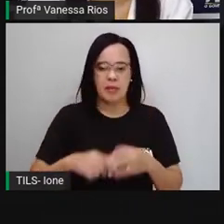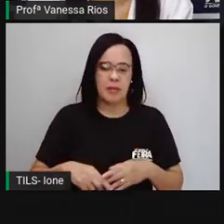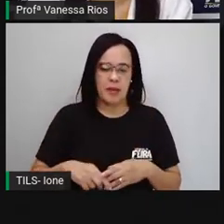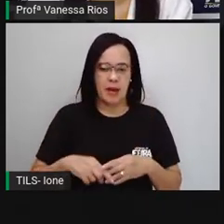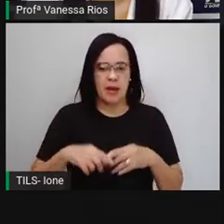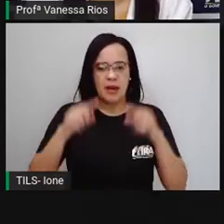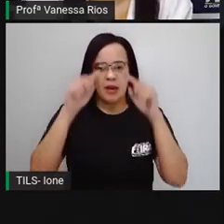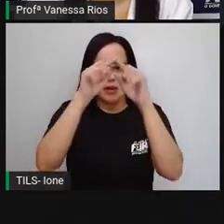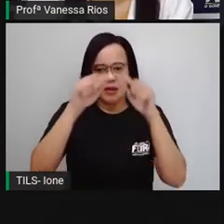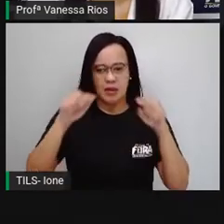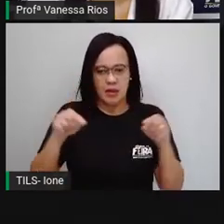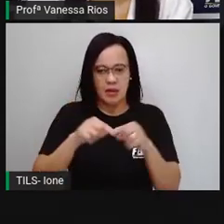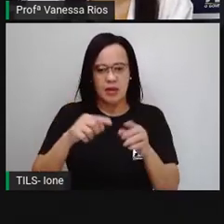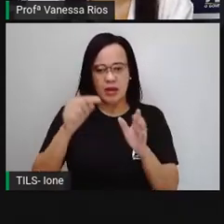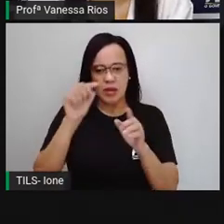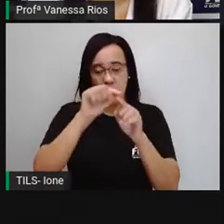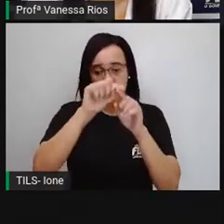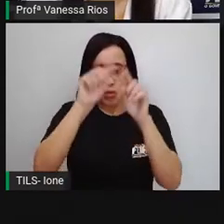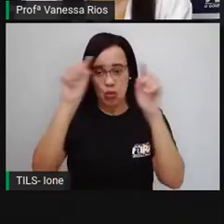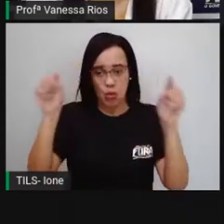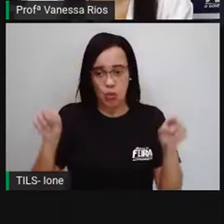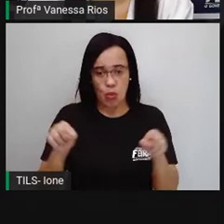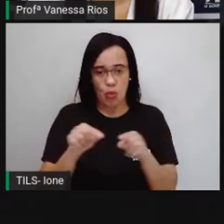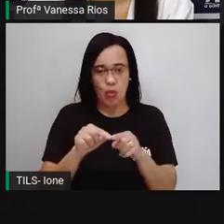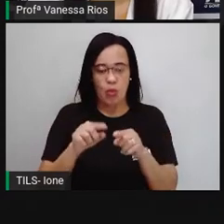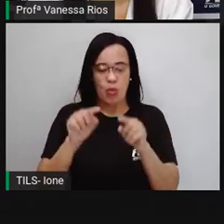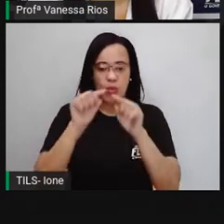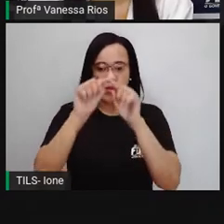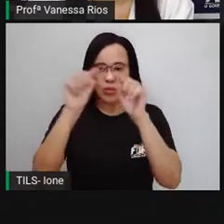o cone, o prisma, né? O prisma